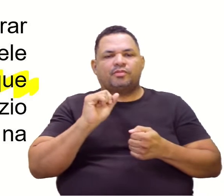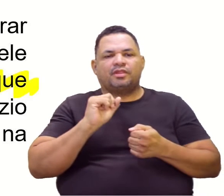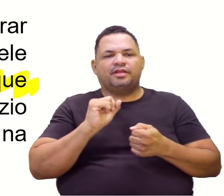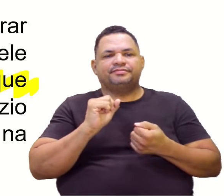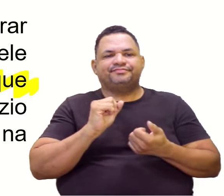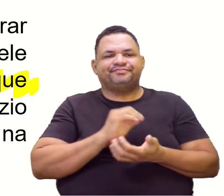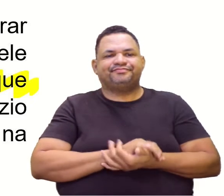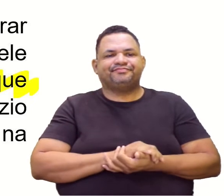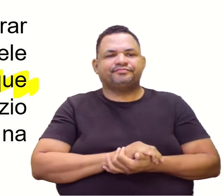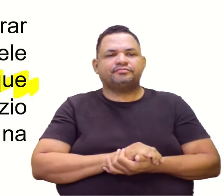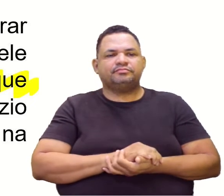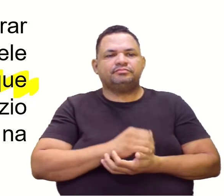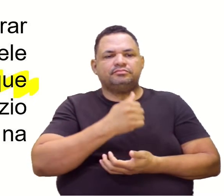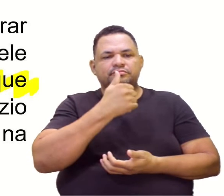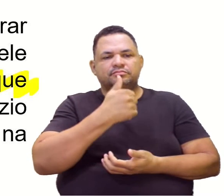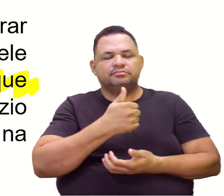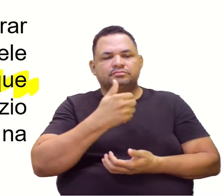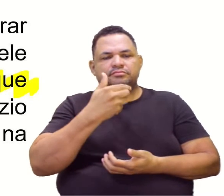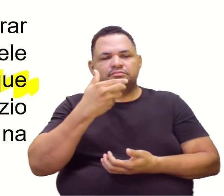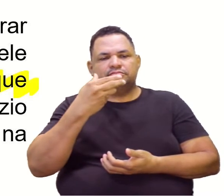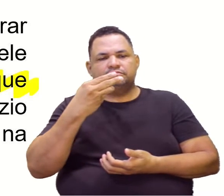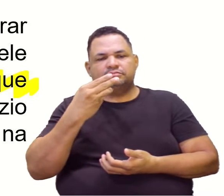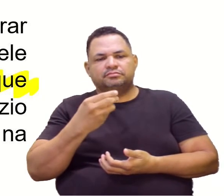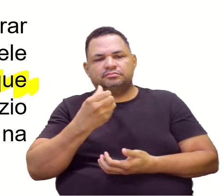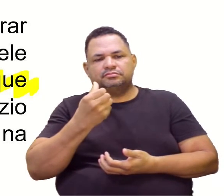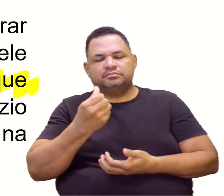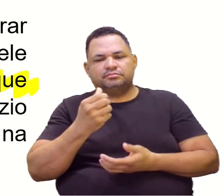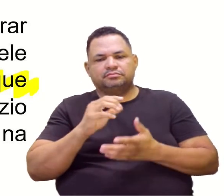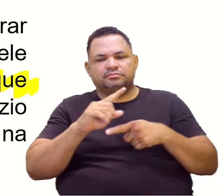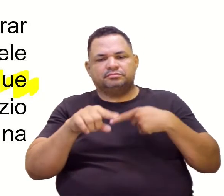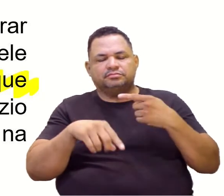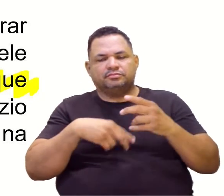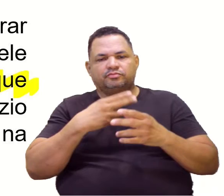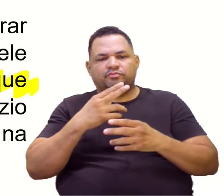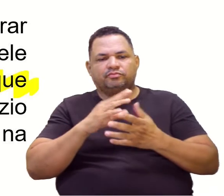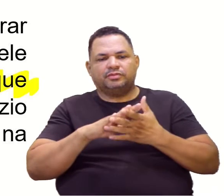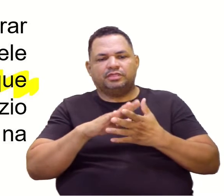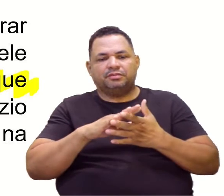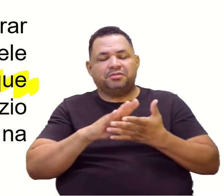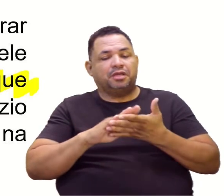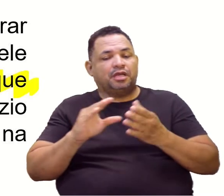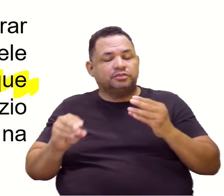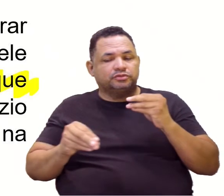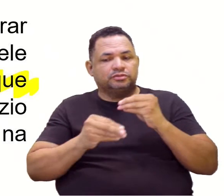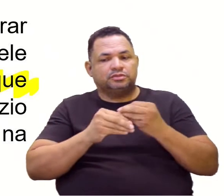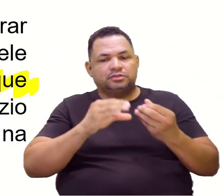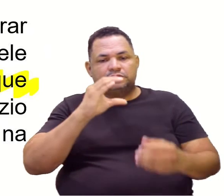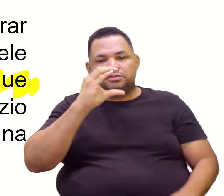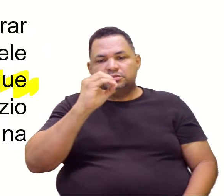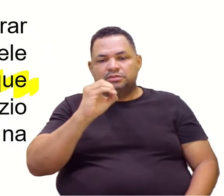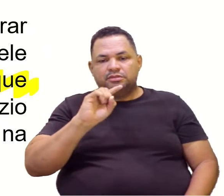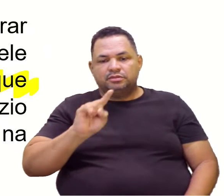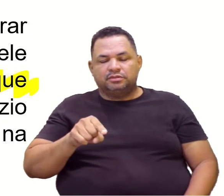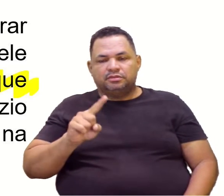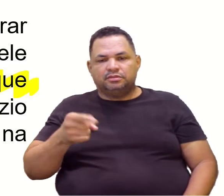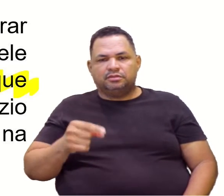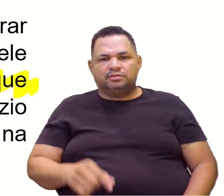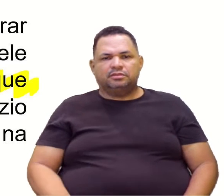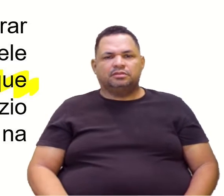Eu faria assim, ó, eu faria 136 vezes 8, e depois colocaria zeros e vírgulas, né? Vamos fazer aqui,